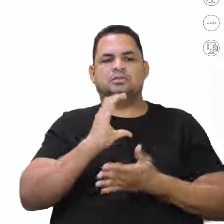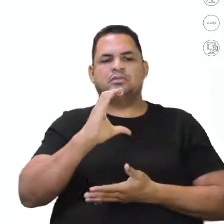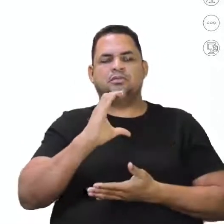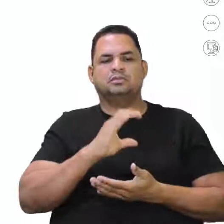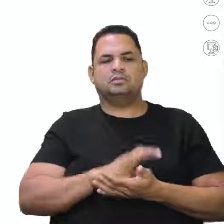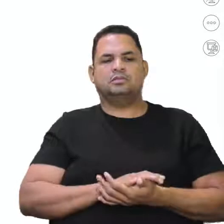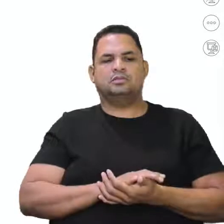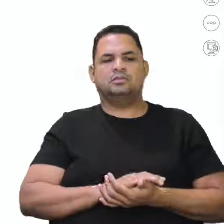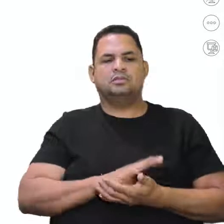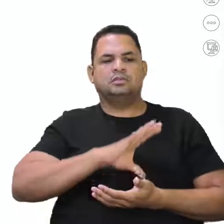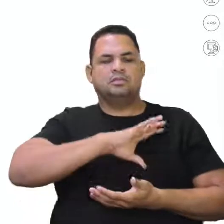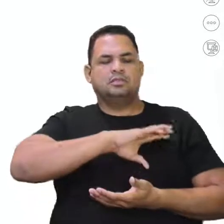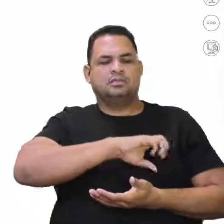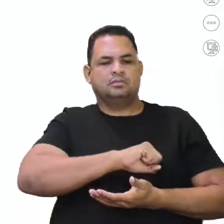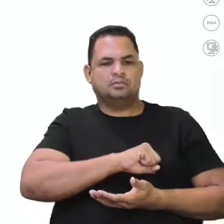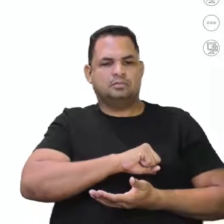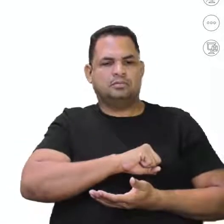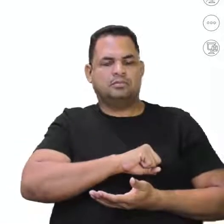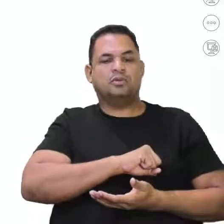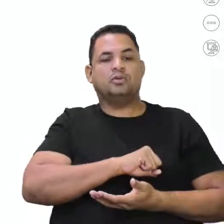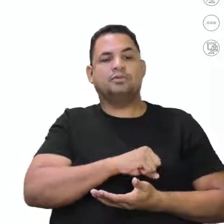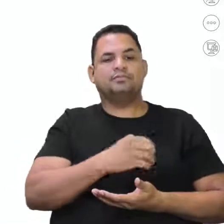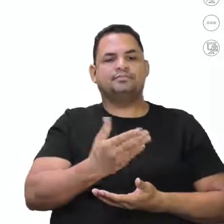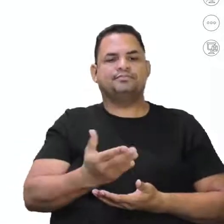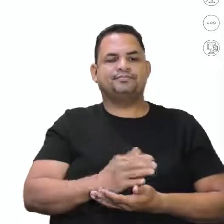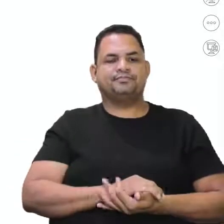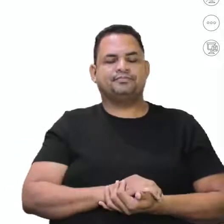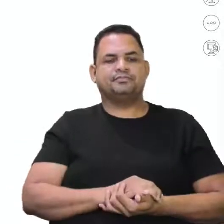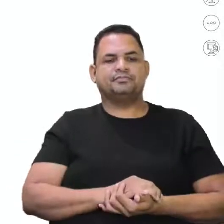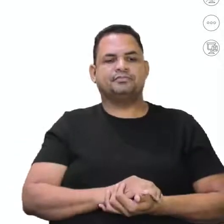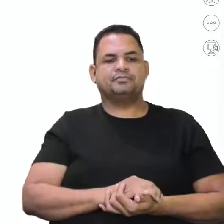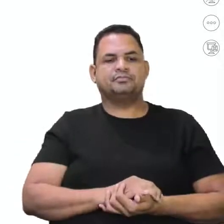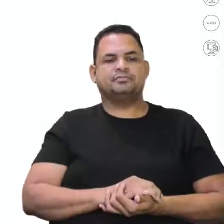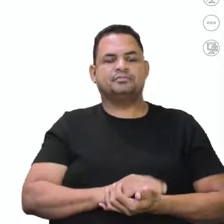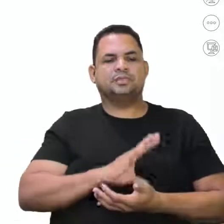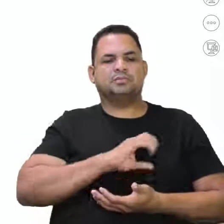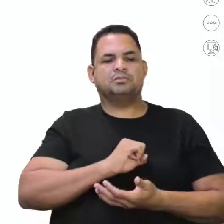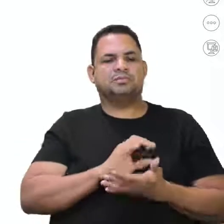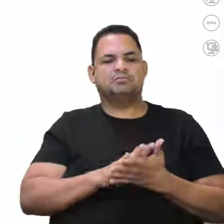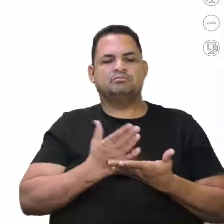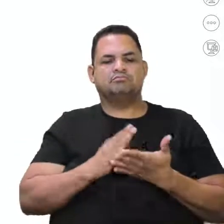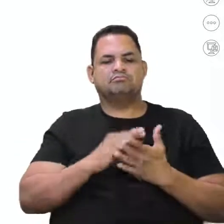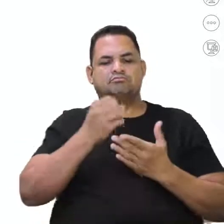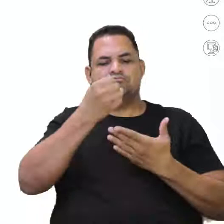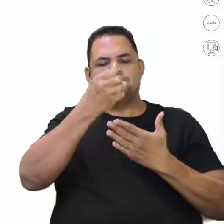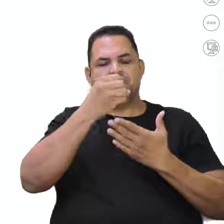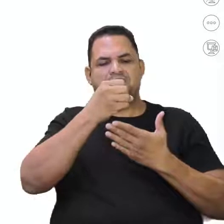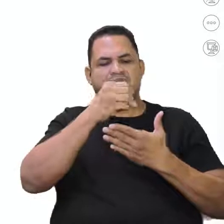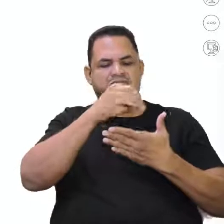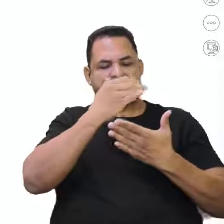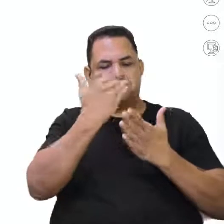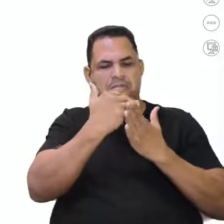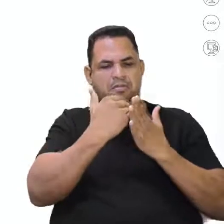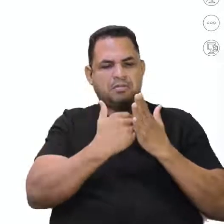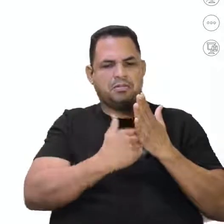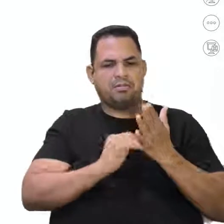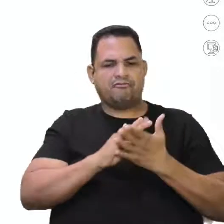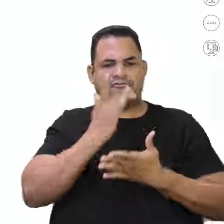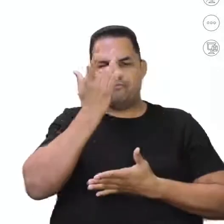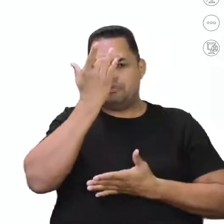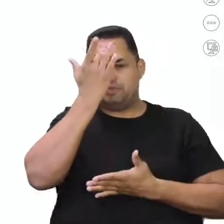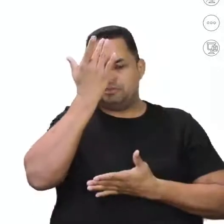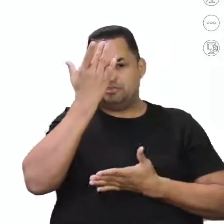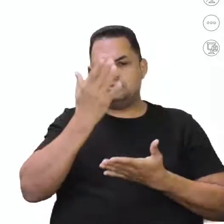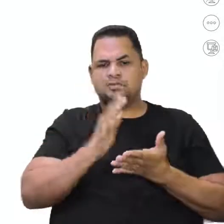C, love cannot be defined easily. O amor não pode ser definido facilmente. Aí nós